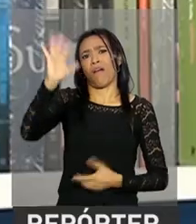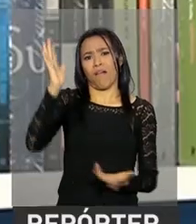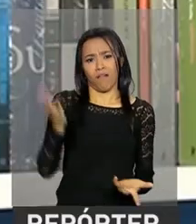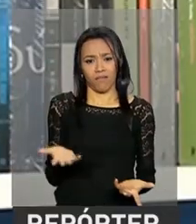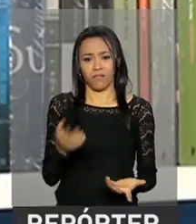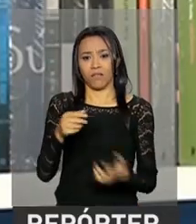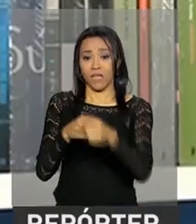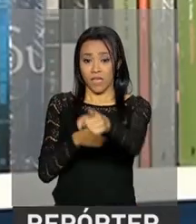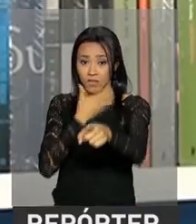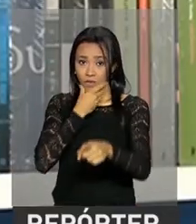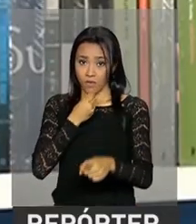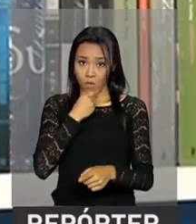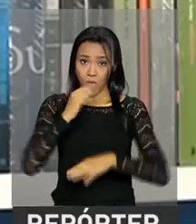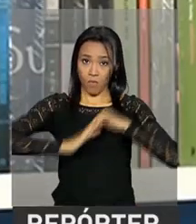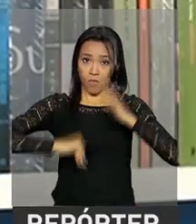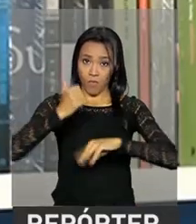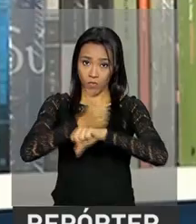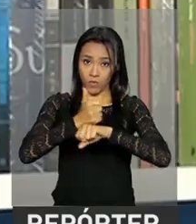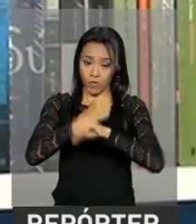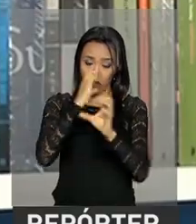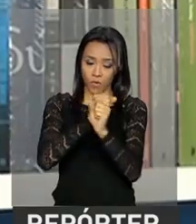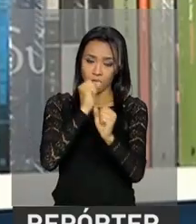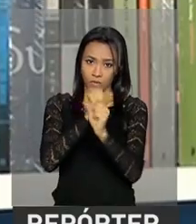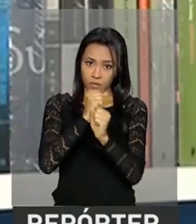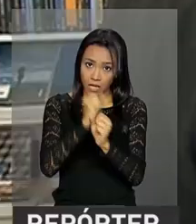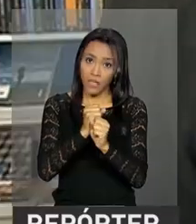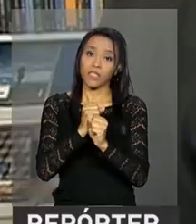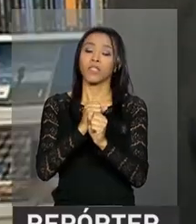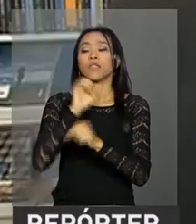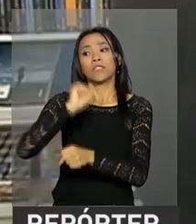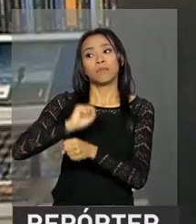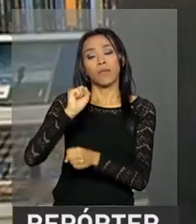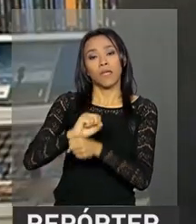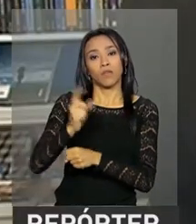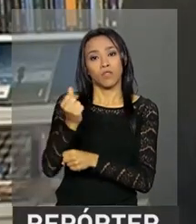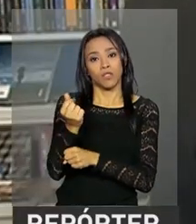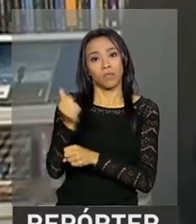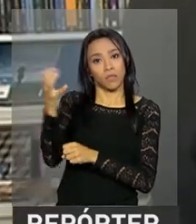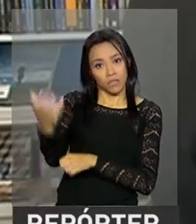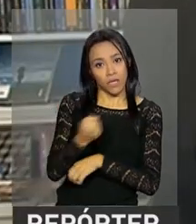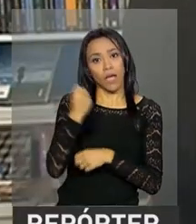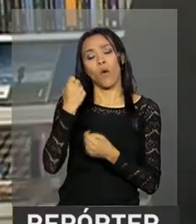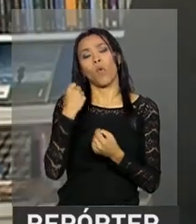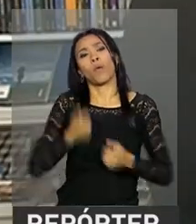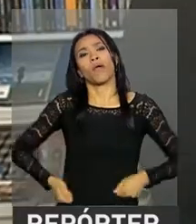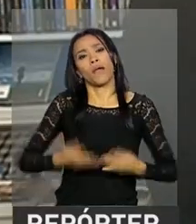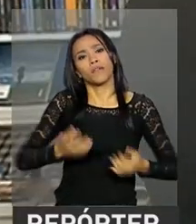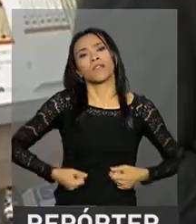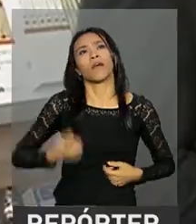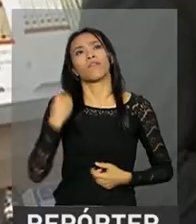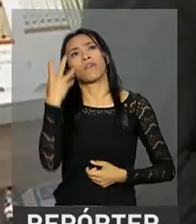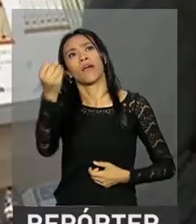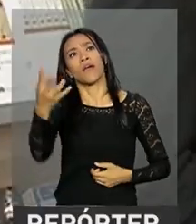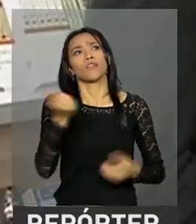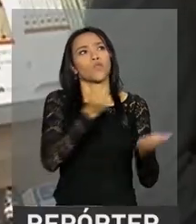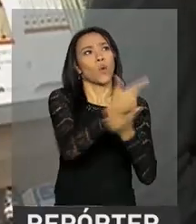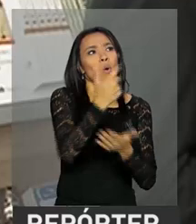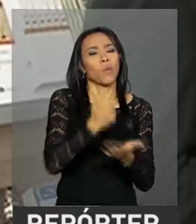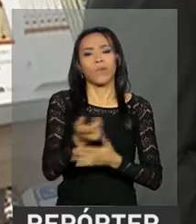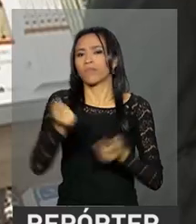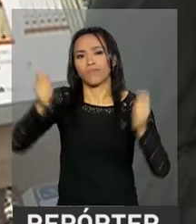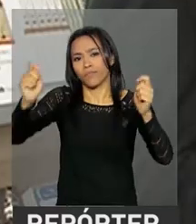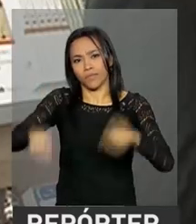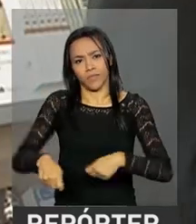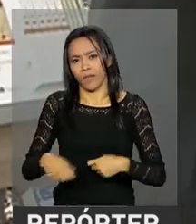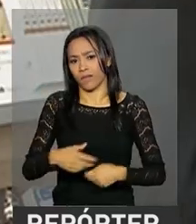este professor de contabilidade, antecipar a restituição para aplicar ou gastar o dinheiro com viagens e compras não vale a pena. Segundo ele,